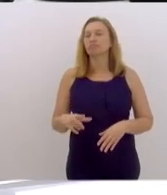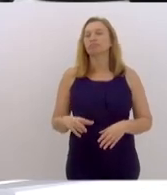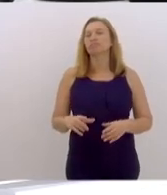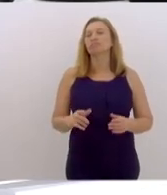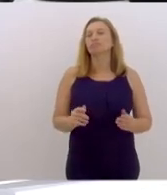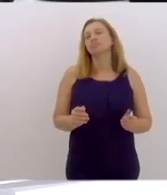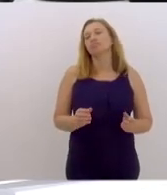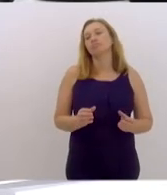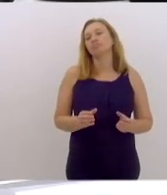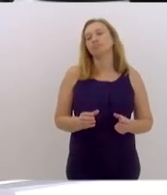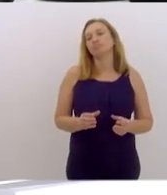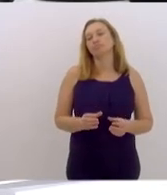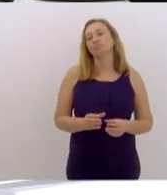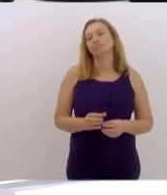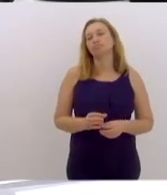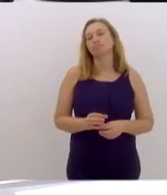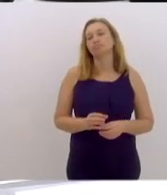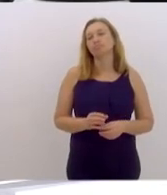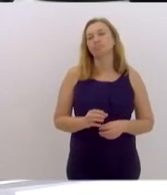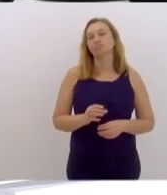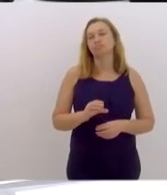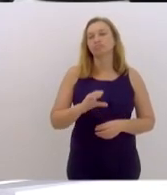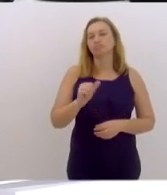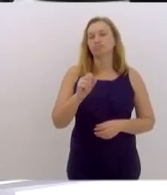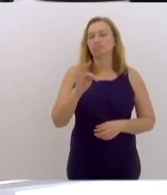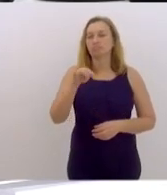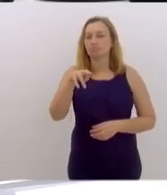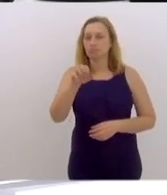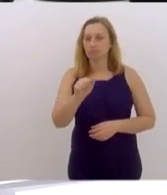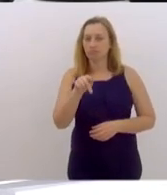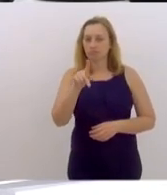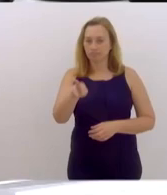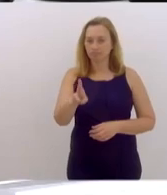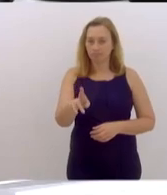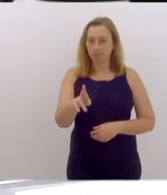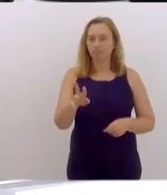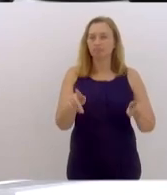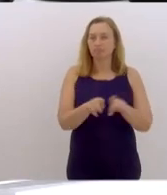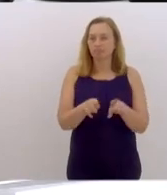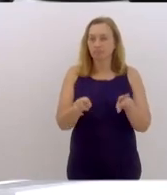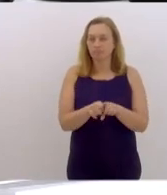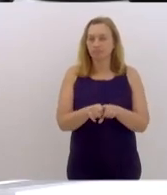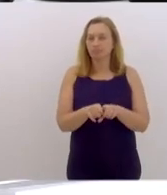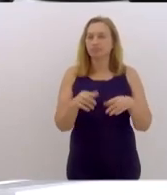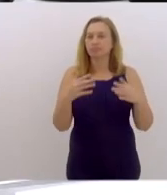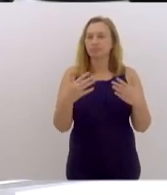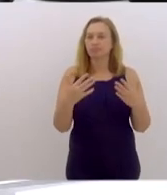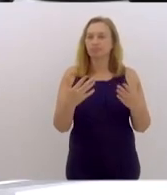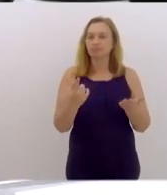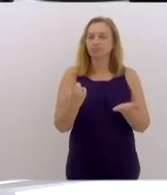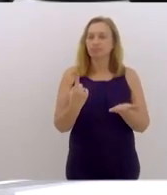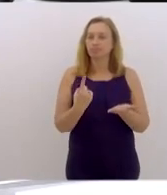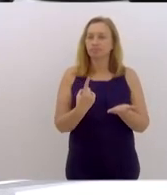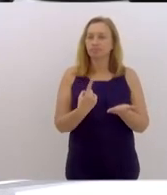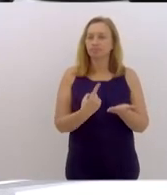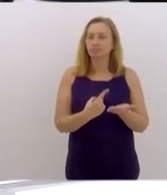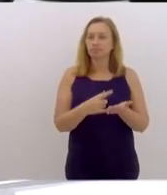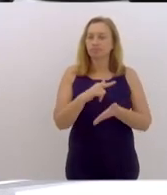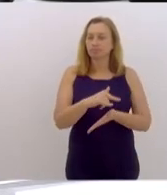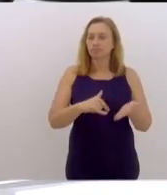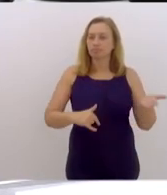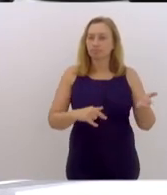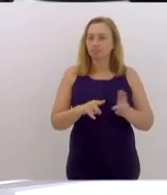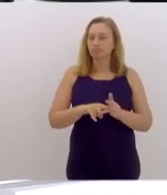técnicos na agetransp também assim assim como a celebração de um termo aditivo Que